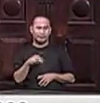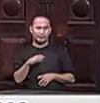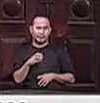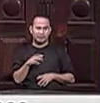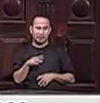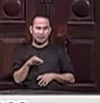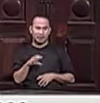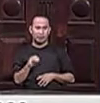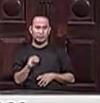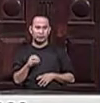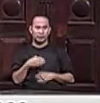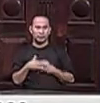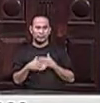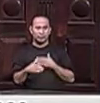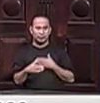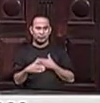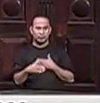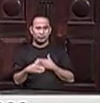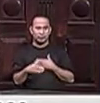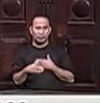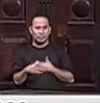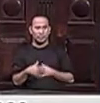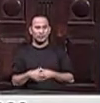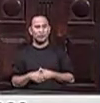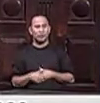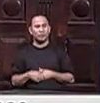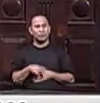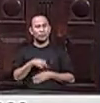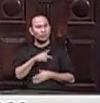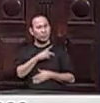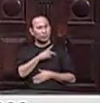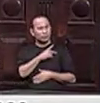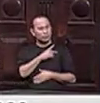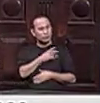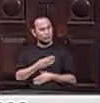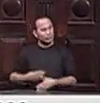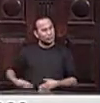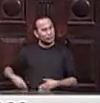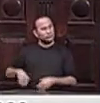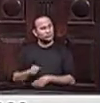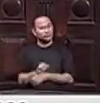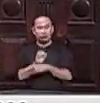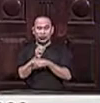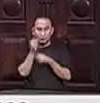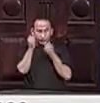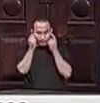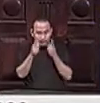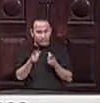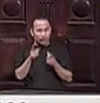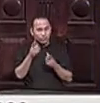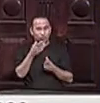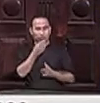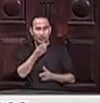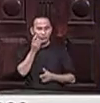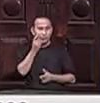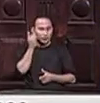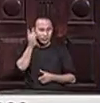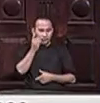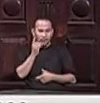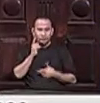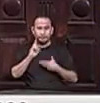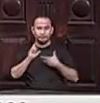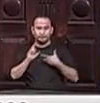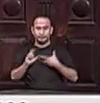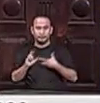E, em contrapartida, o próprio governo do Estado, atenção, senhoras e senhores deputados, o próprio Poder